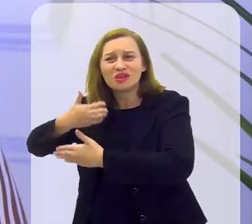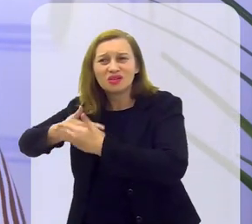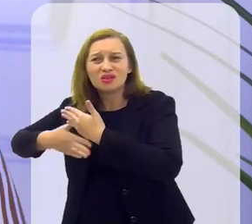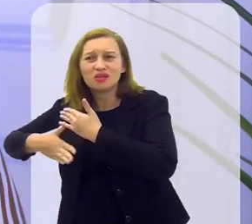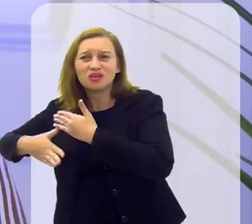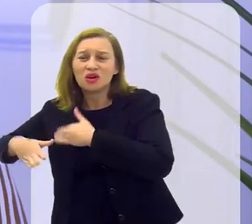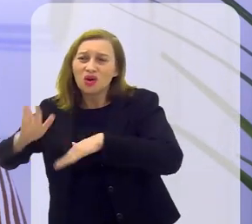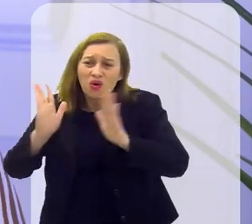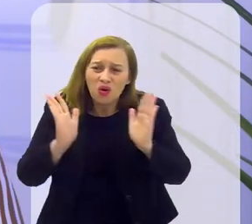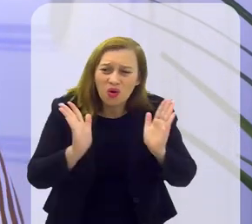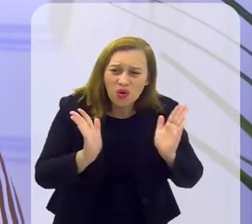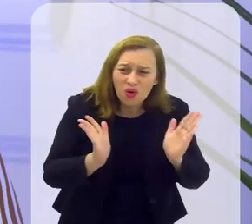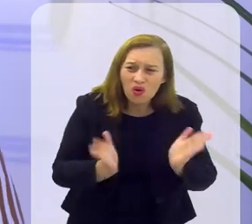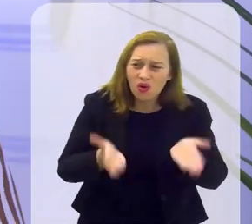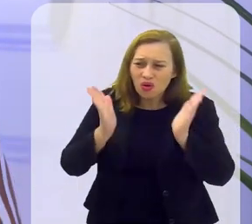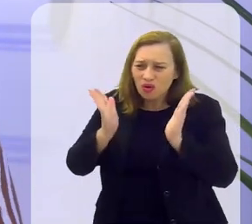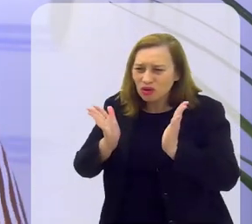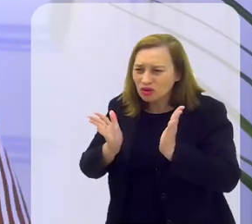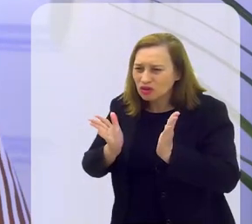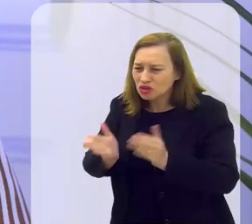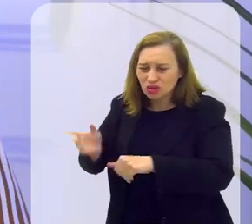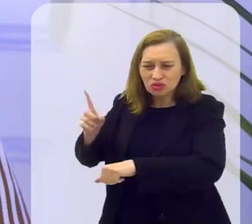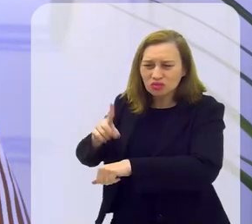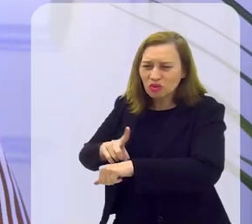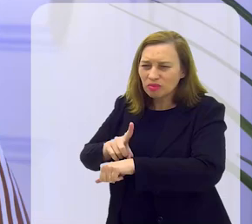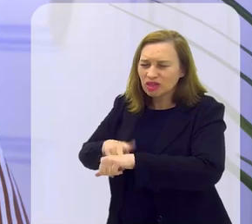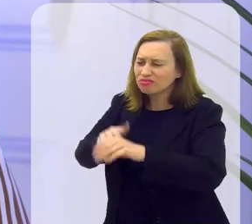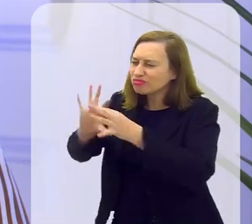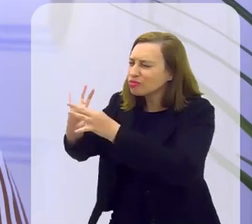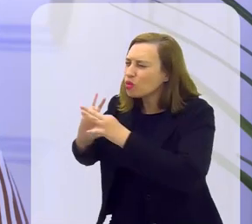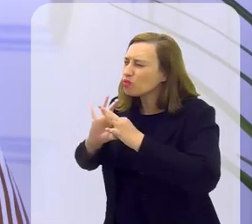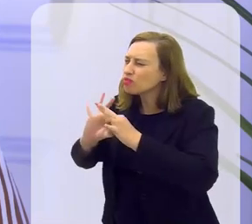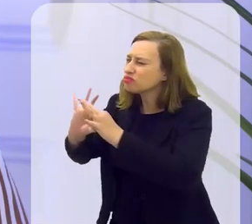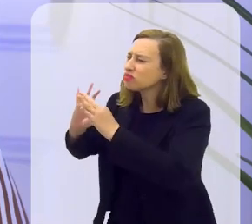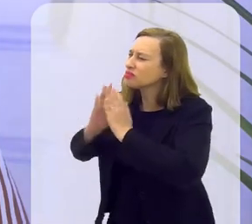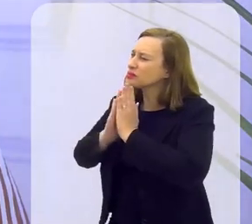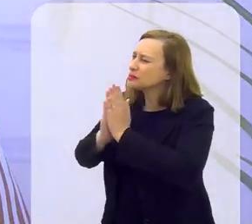mas hoje eu vim aqui para te dizer